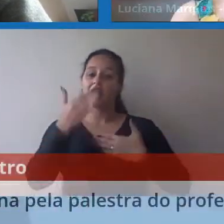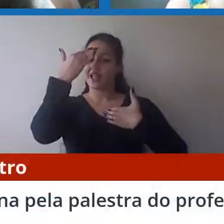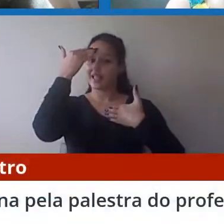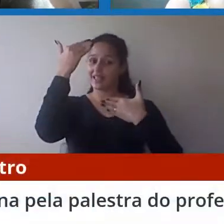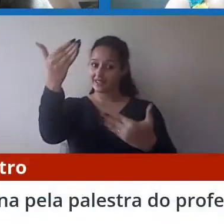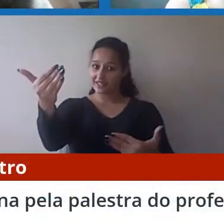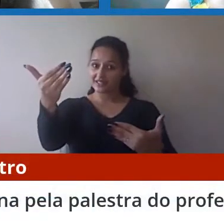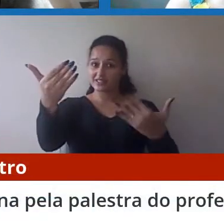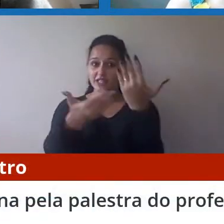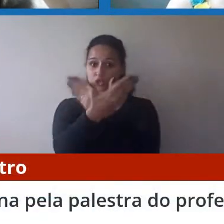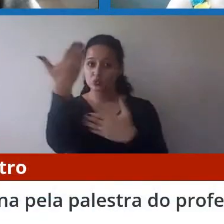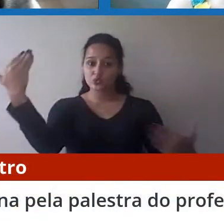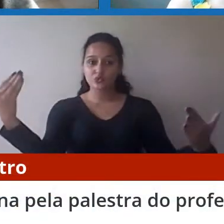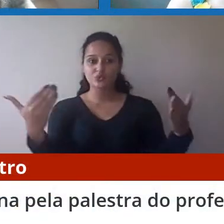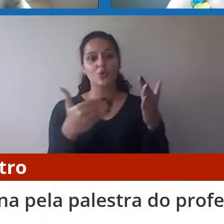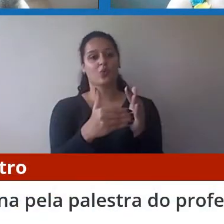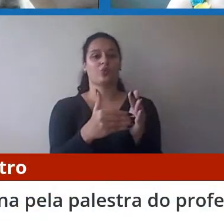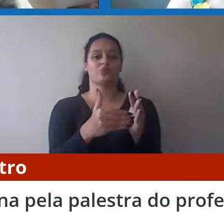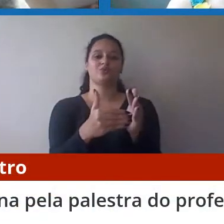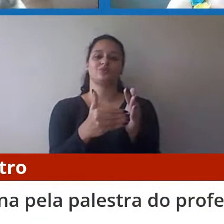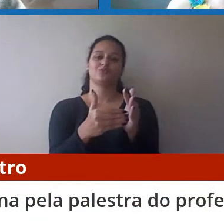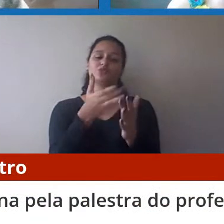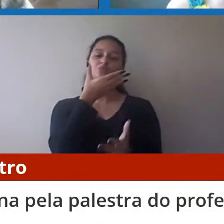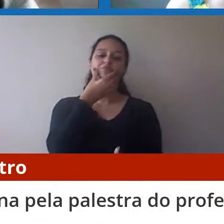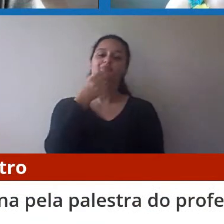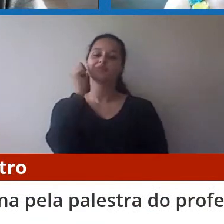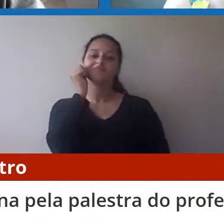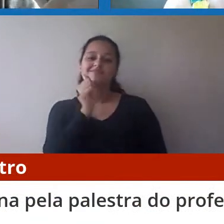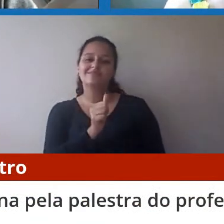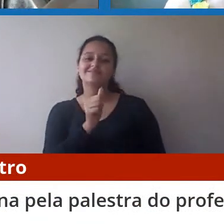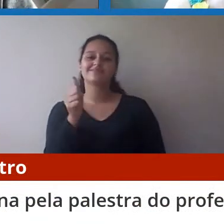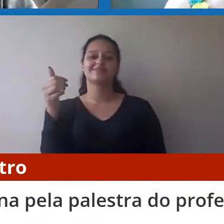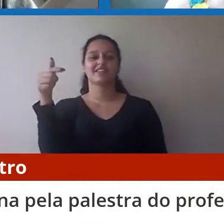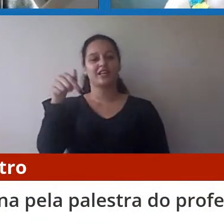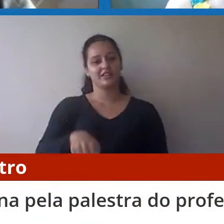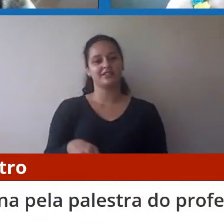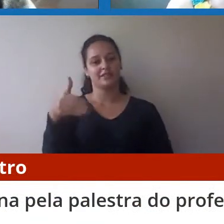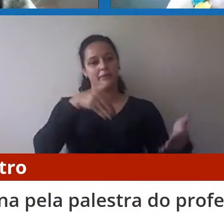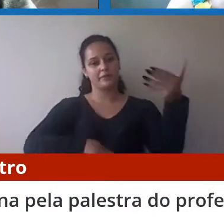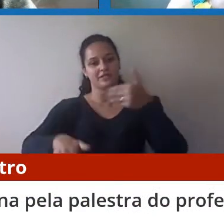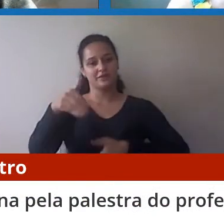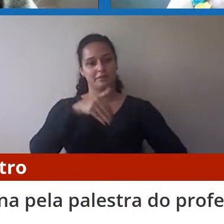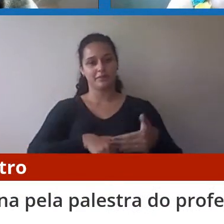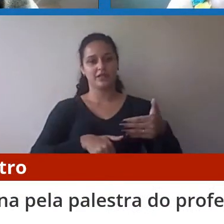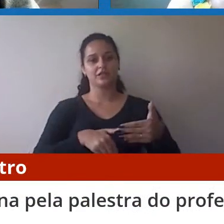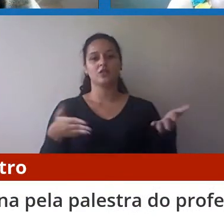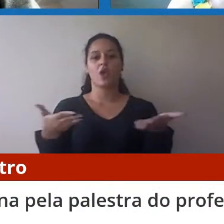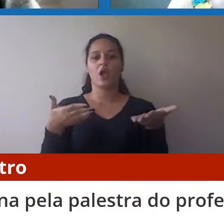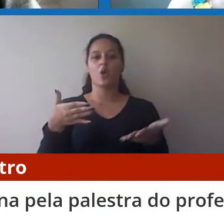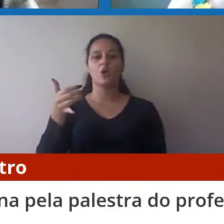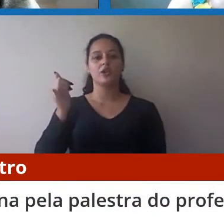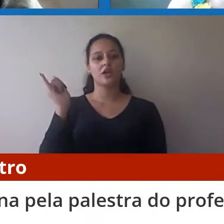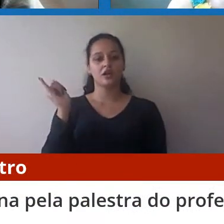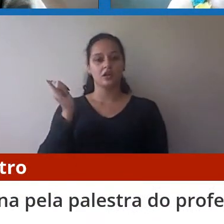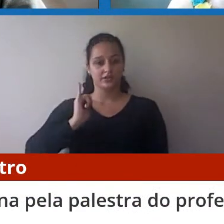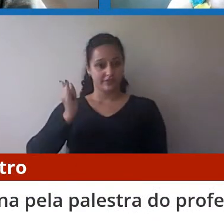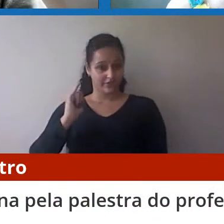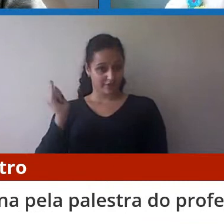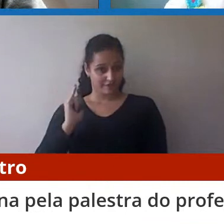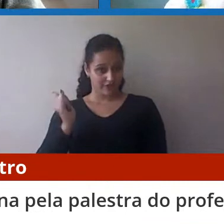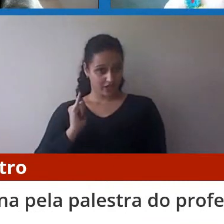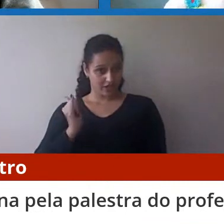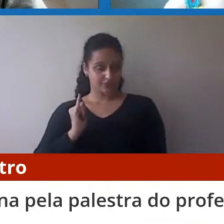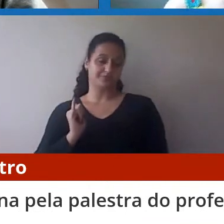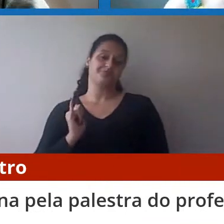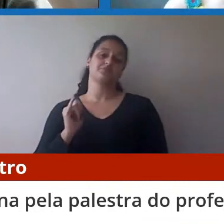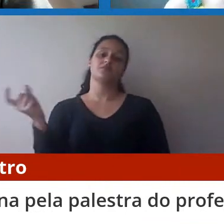a todos e todas que estiveram com a gente até agora. É, a gente faz um intervalo, retoma às